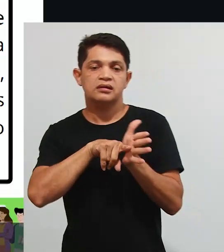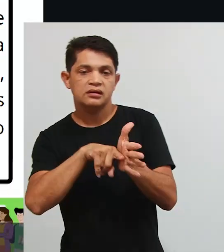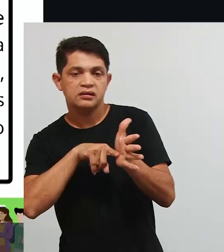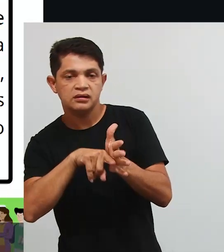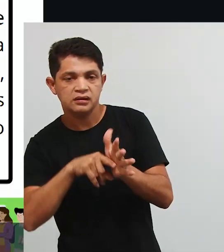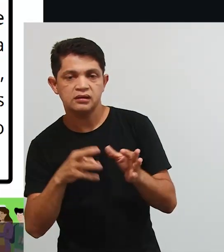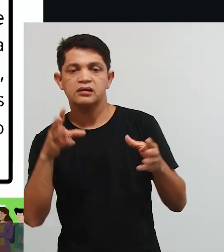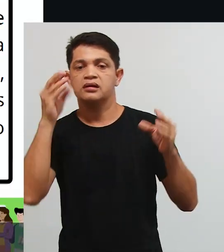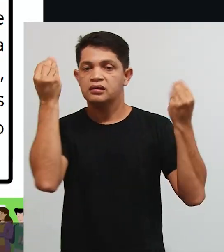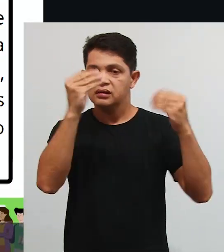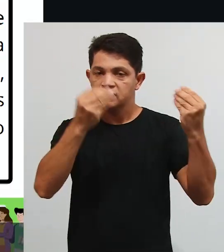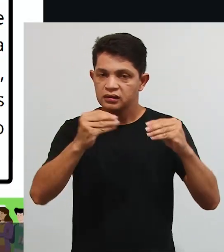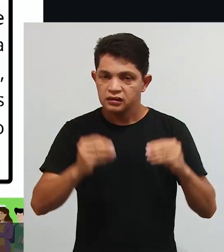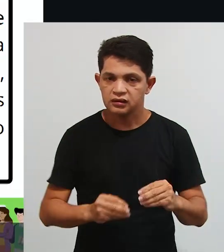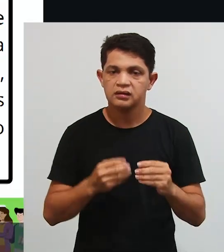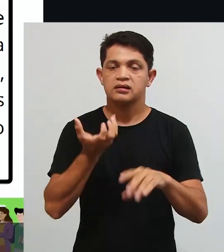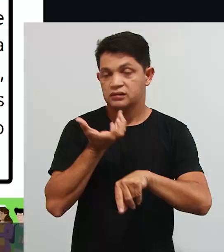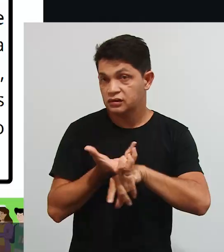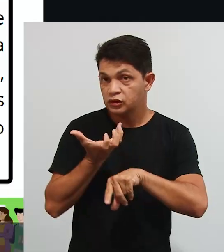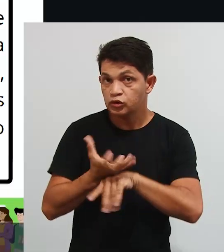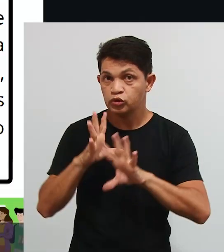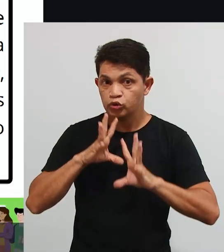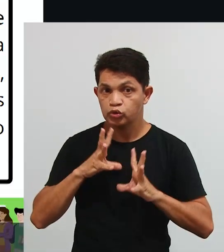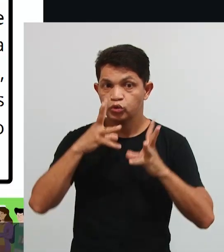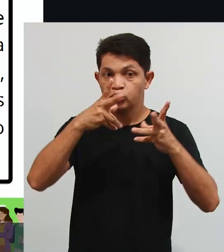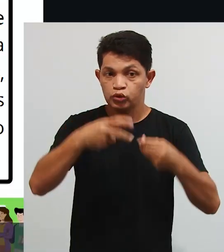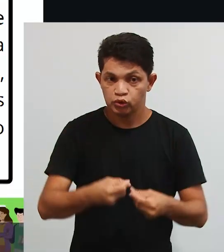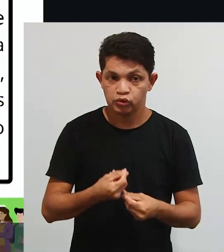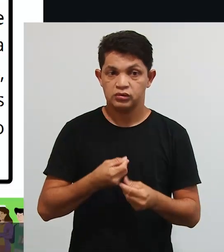pesquisa serão realizadas na disciplina de